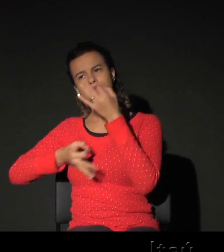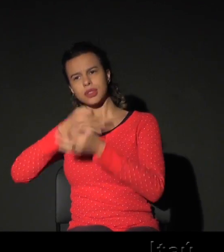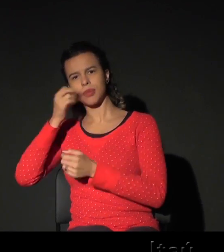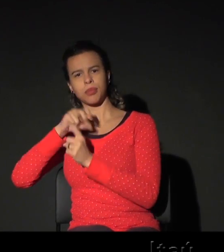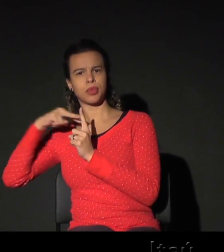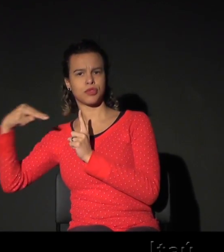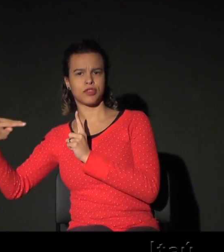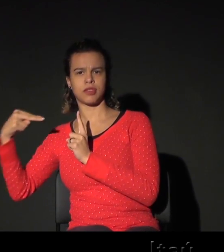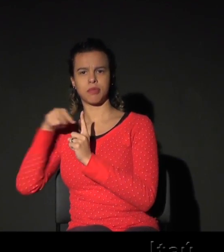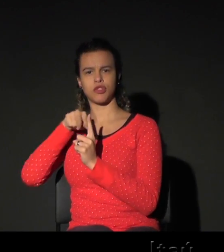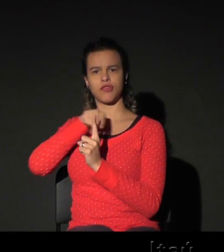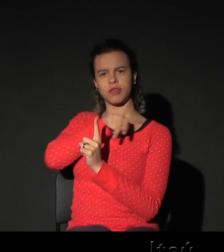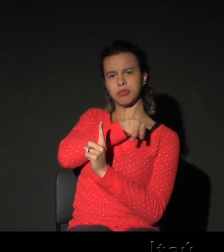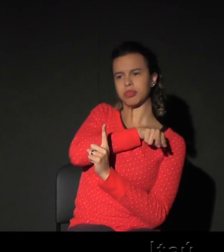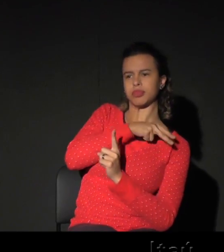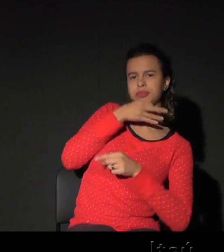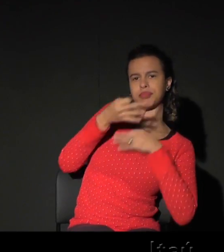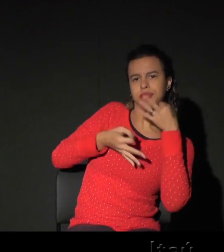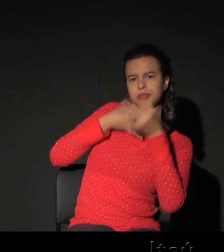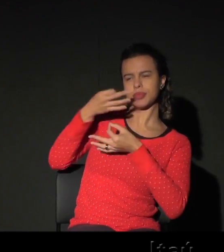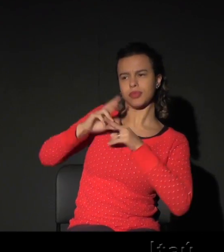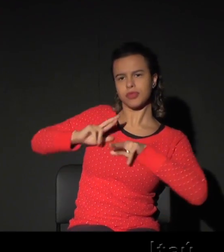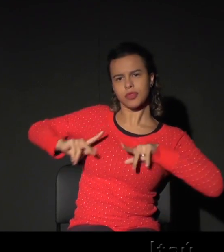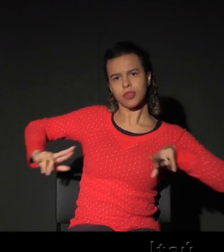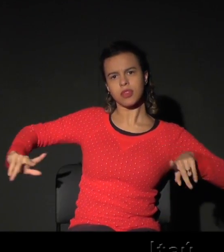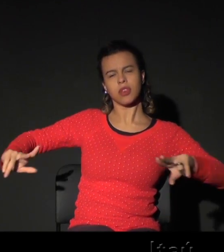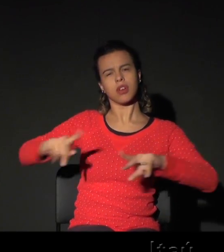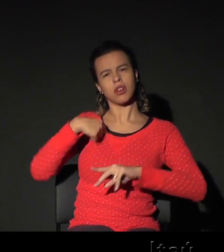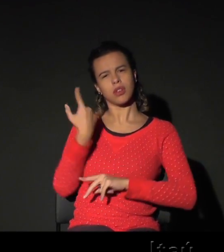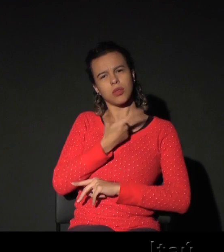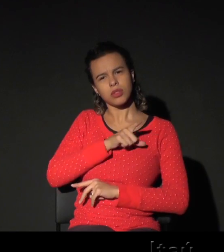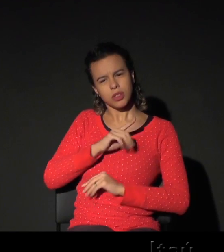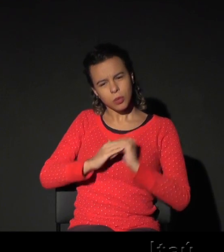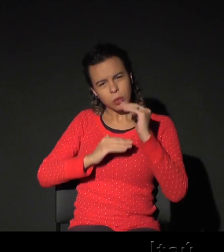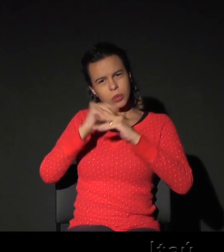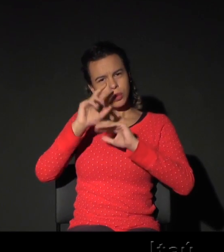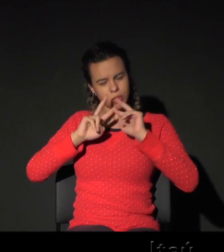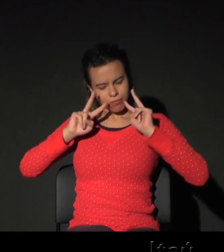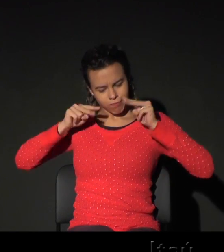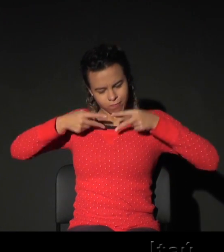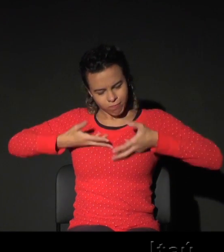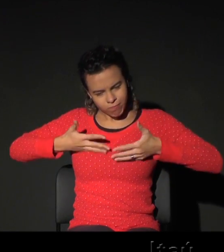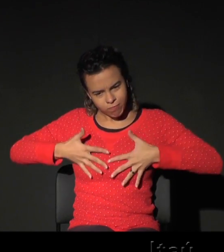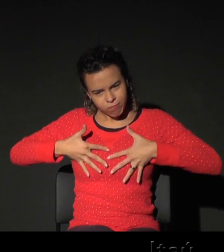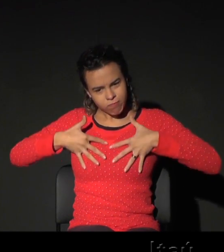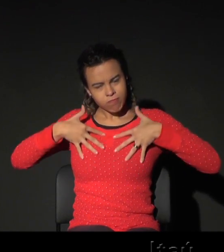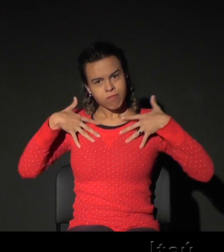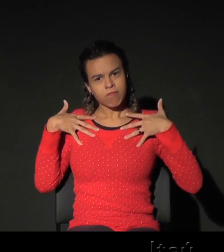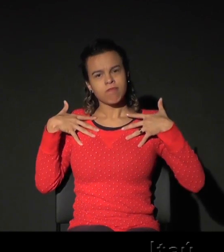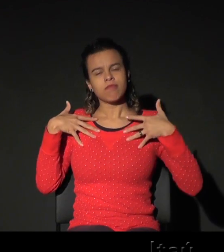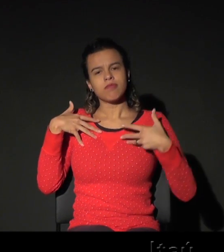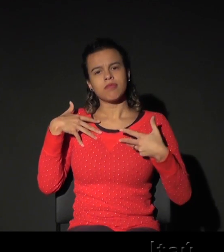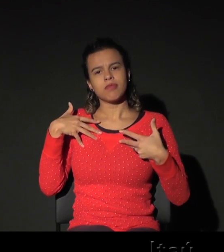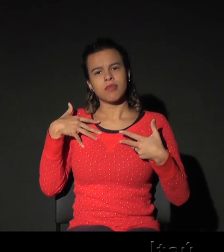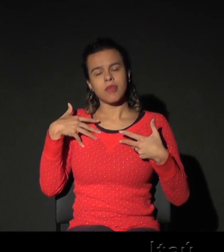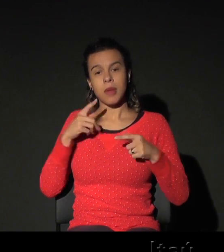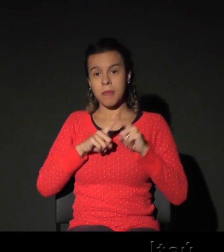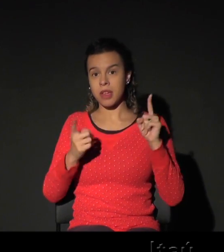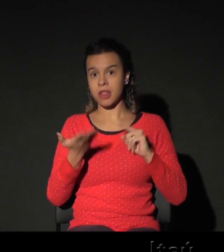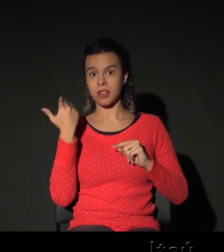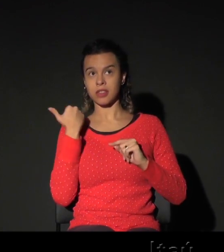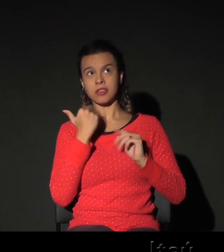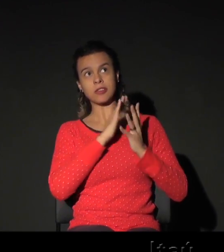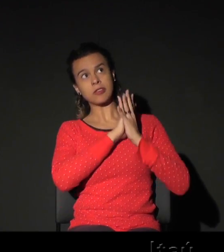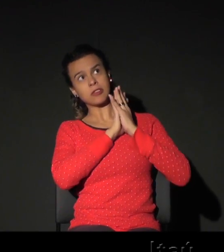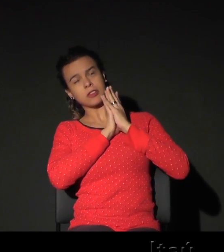o outro vai falando e aí nós vamos construindo essa autoestima que foi imposta ao